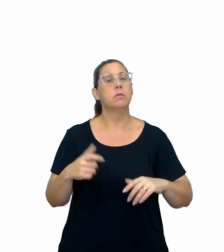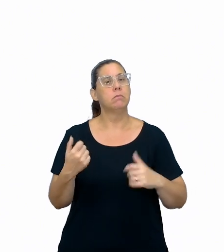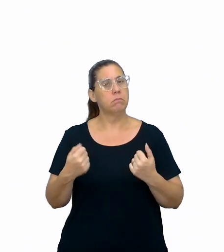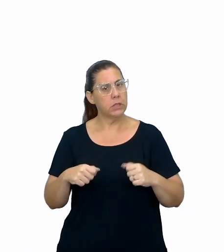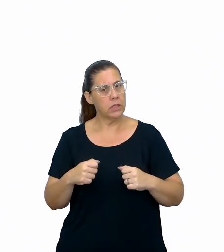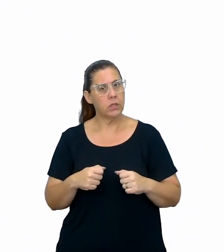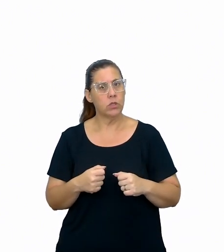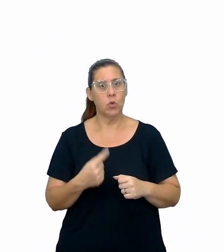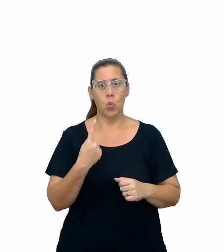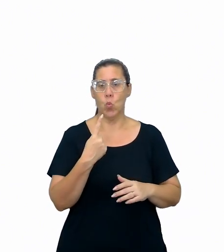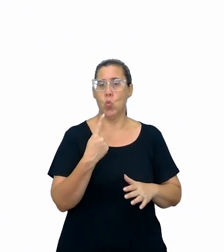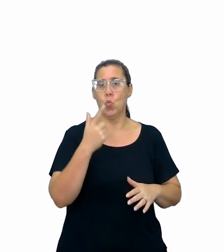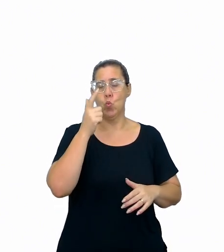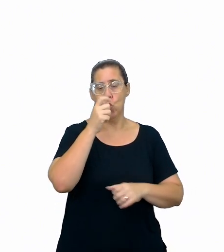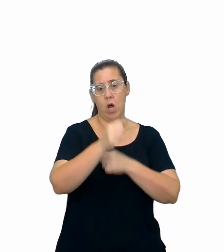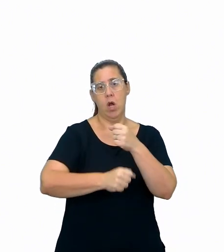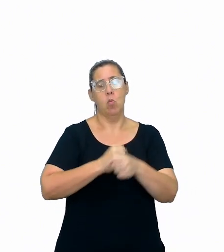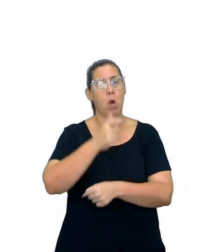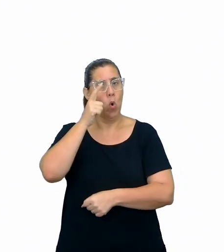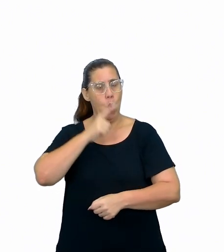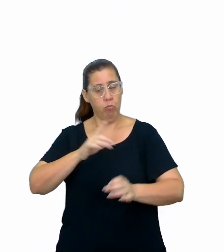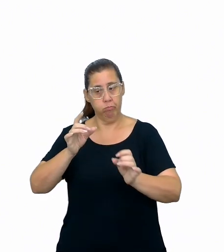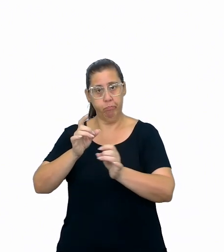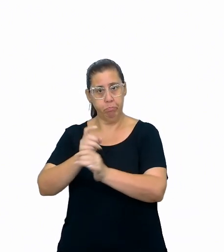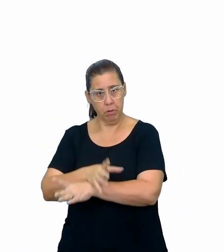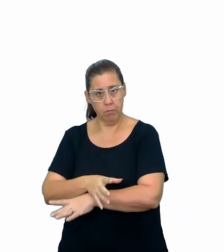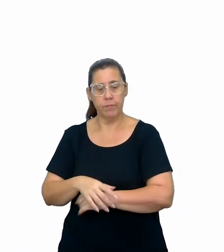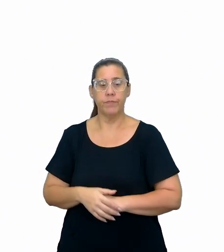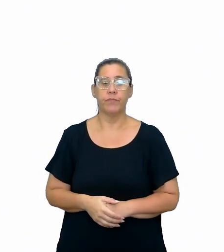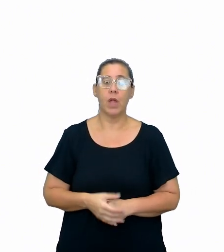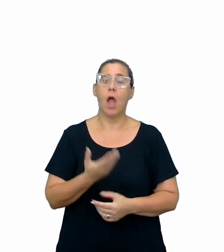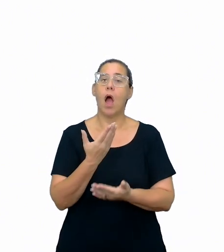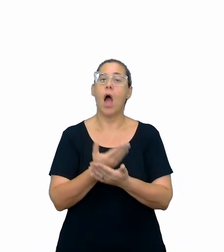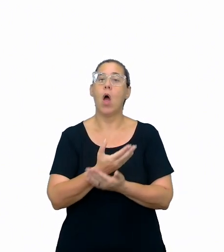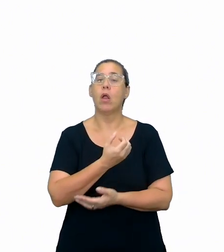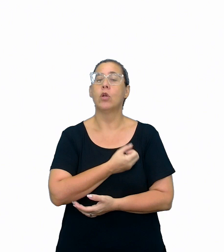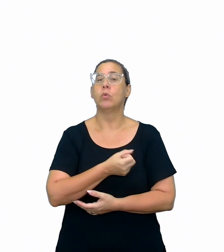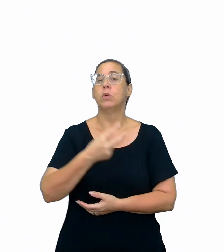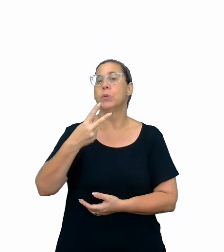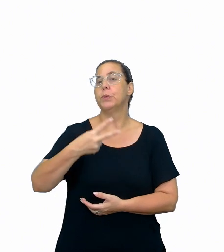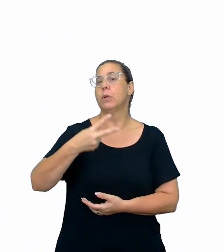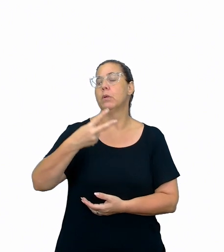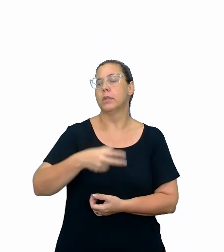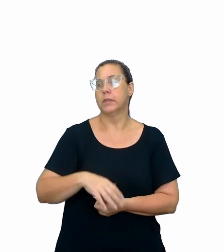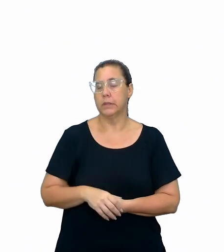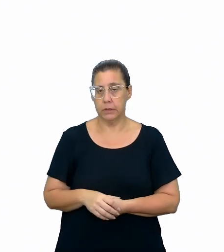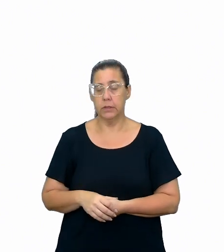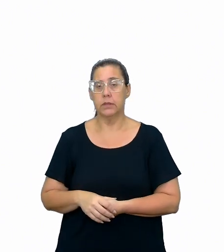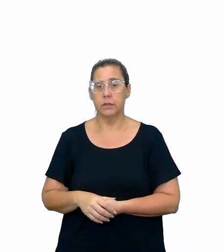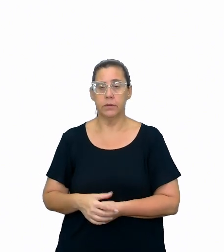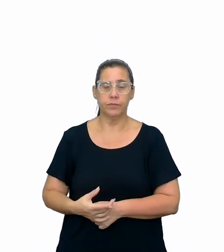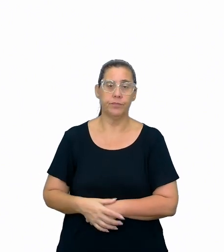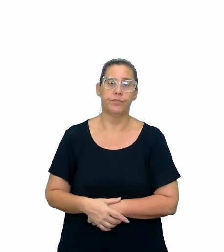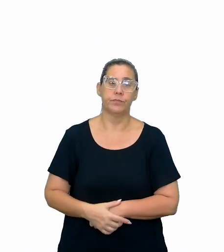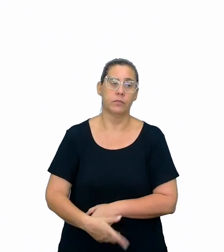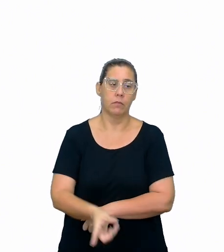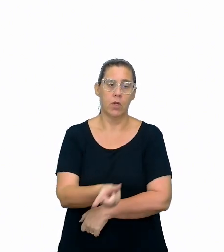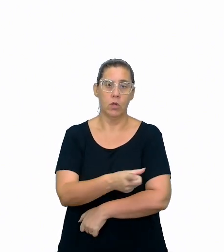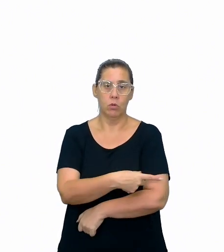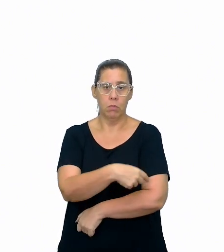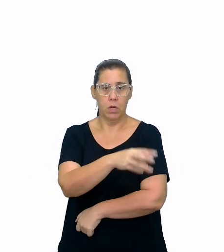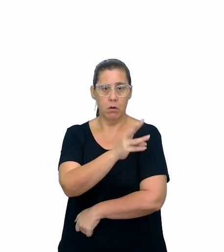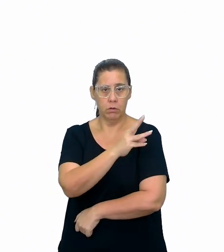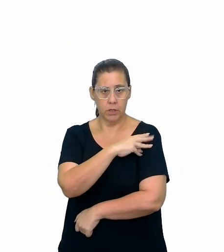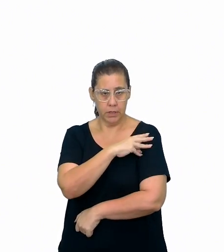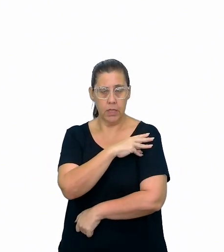mais de um ano para ser consolidada. E na aula 2, a habilidade do ensino fundamental do